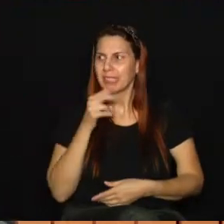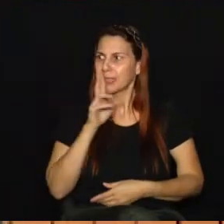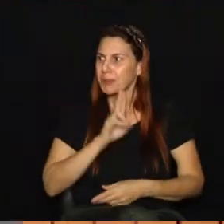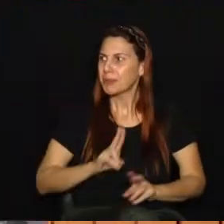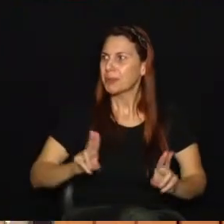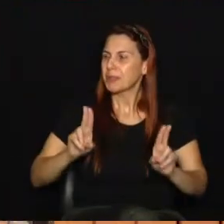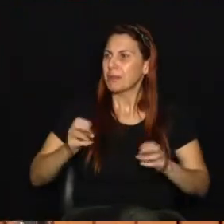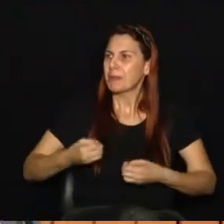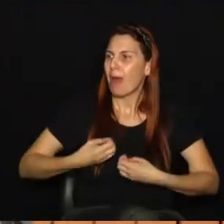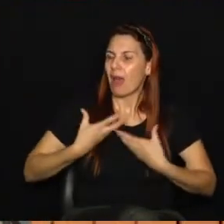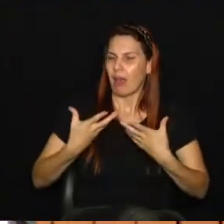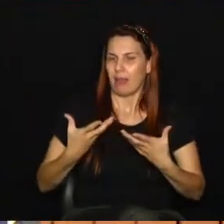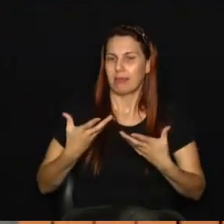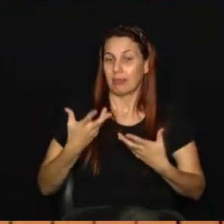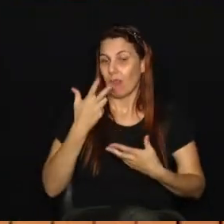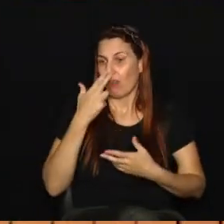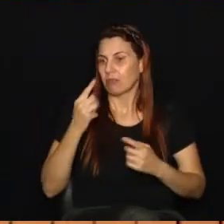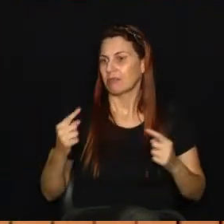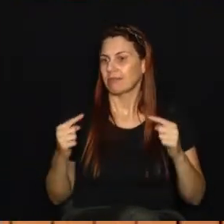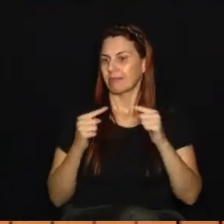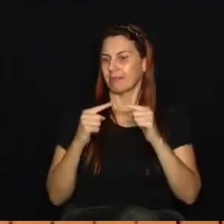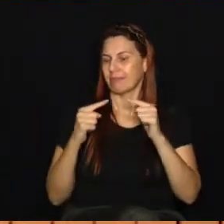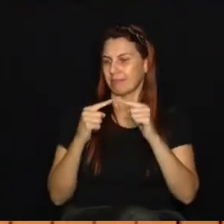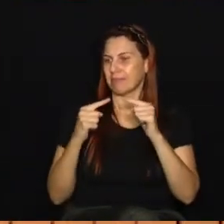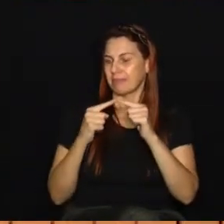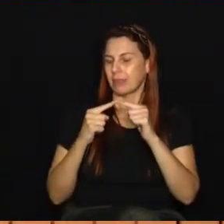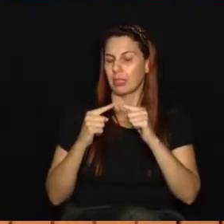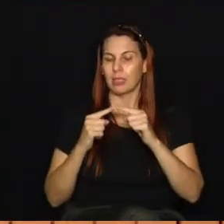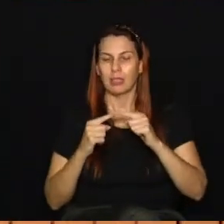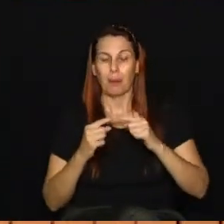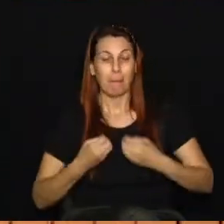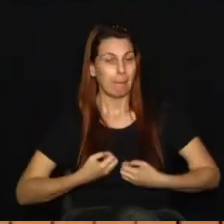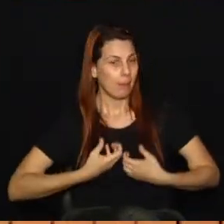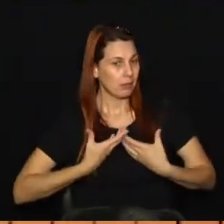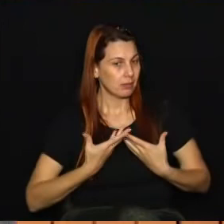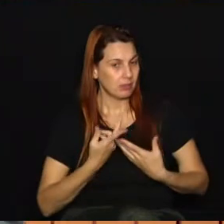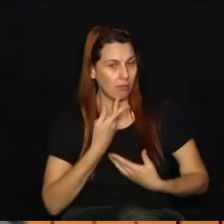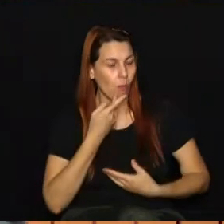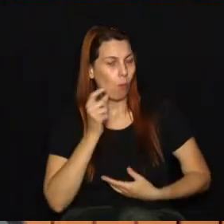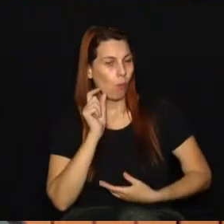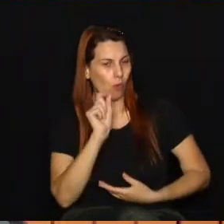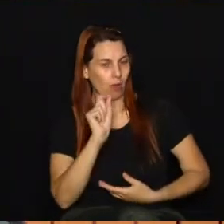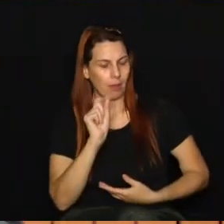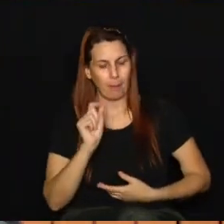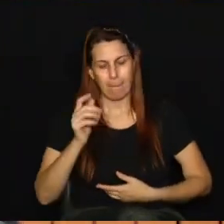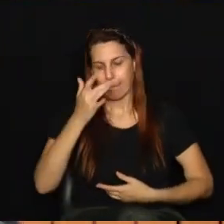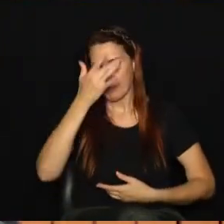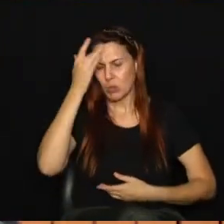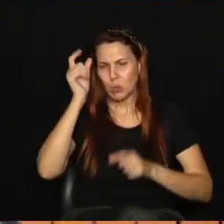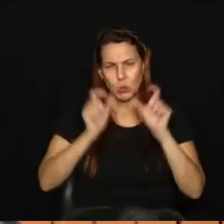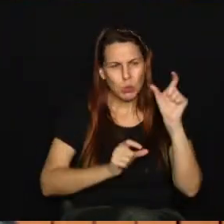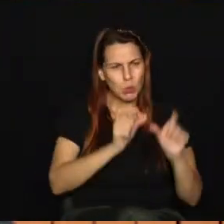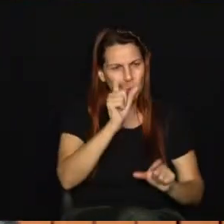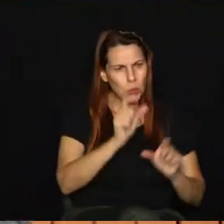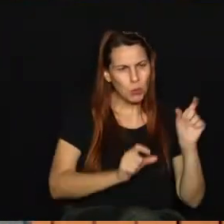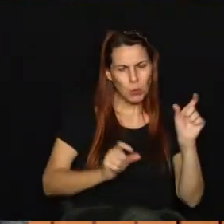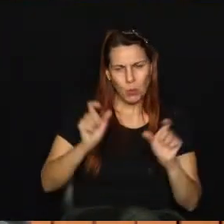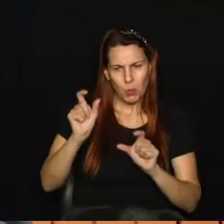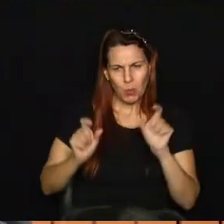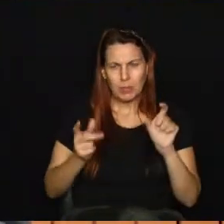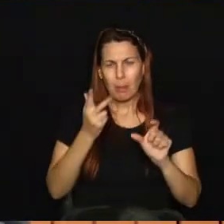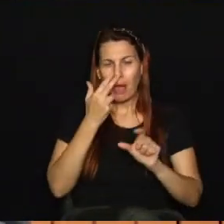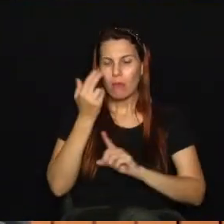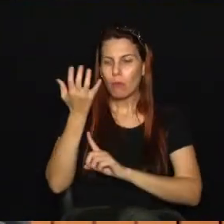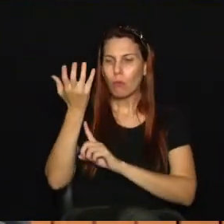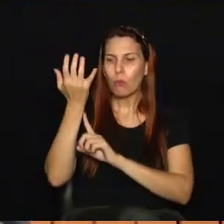cabe bem. Ele dizia o seguinte, que existem pessoas que são como as velas, elas